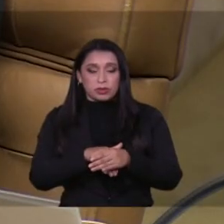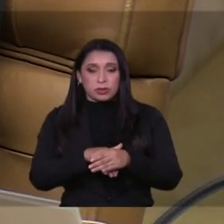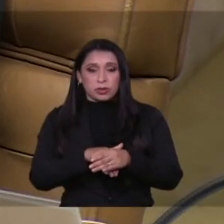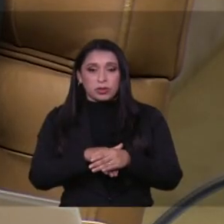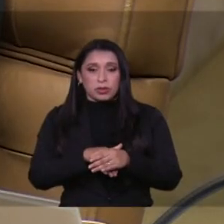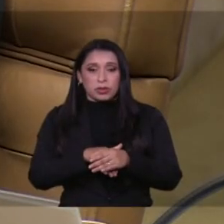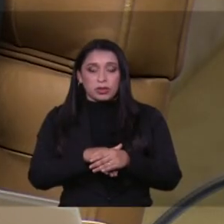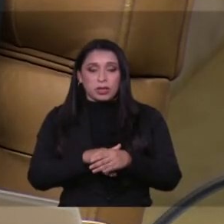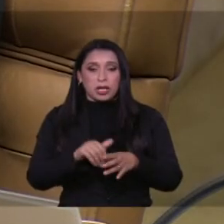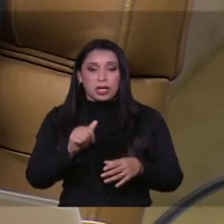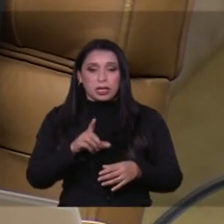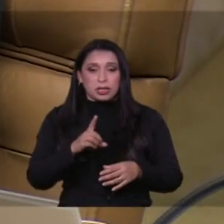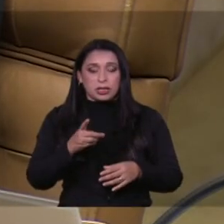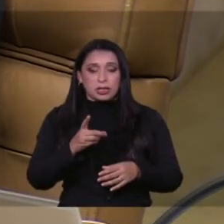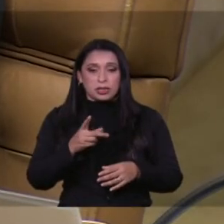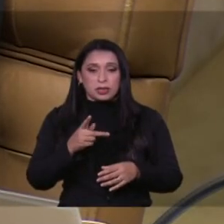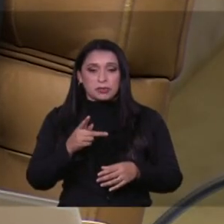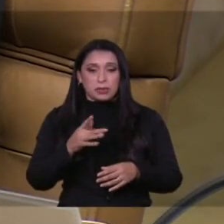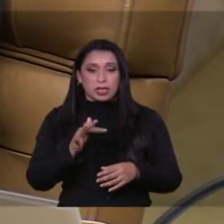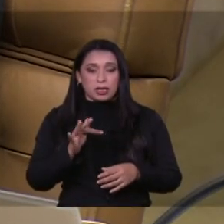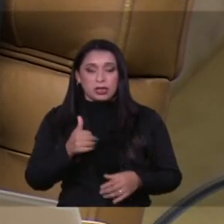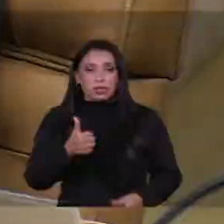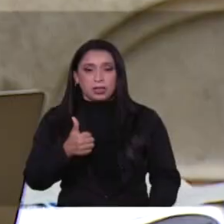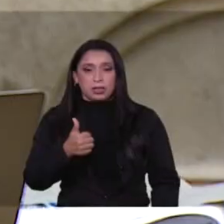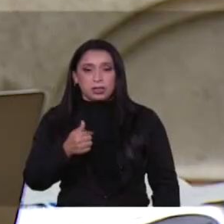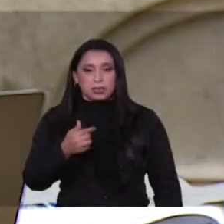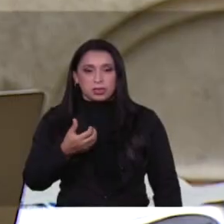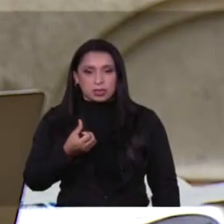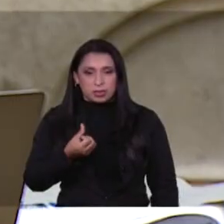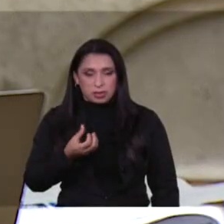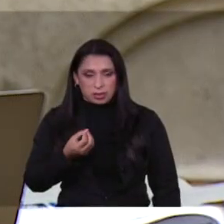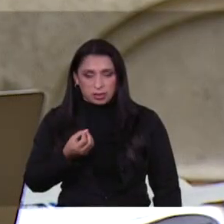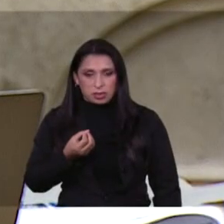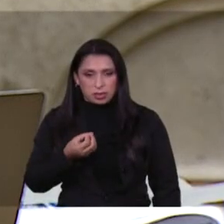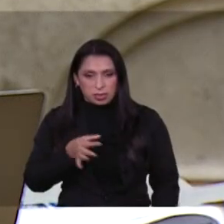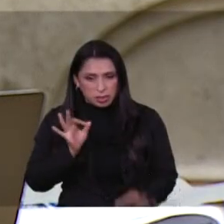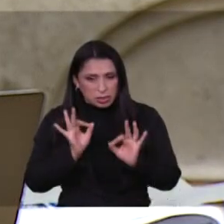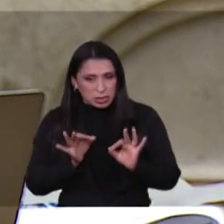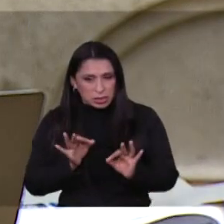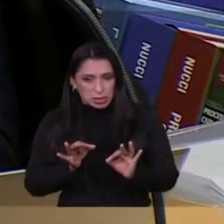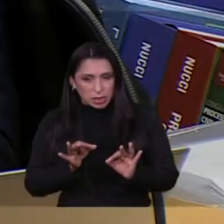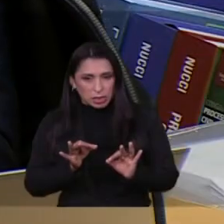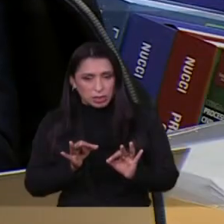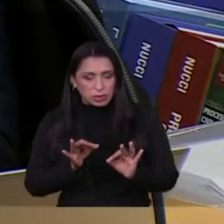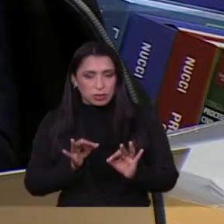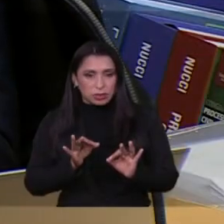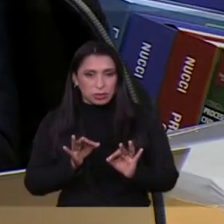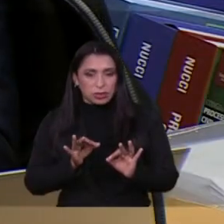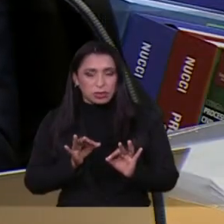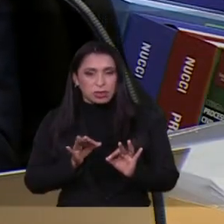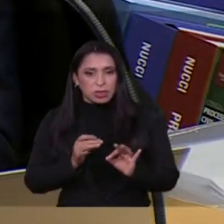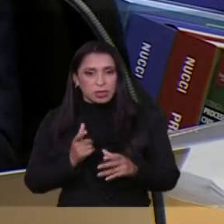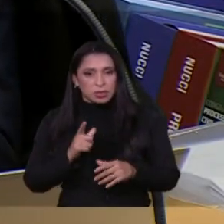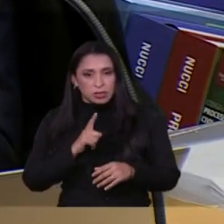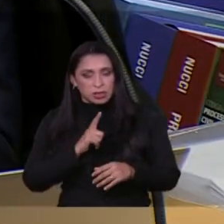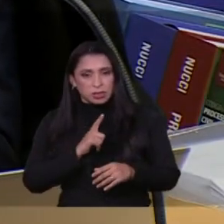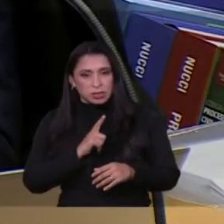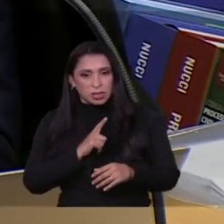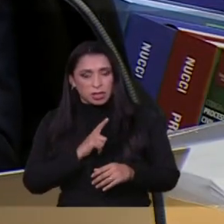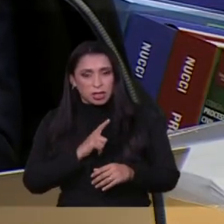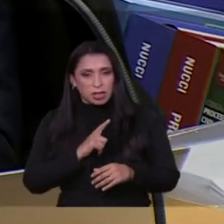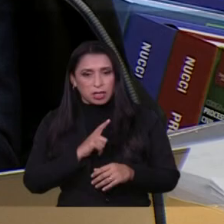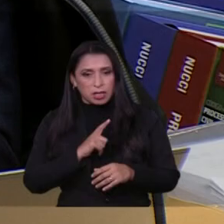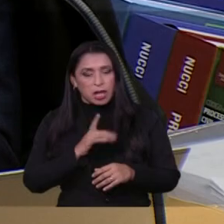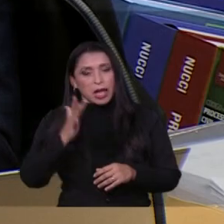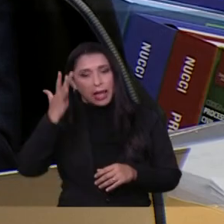a ADPF 760. Tá, já entendi. Está bem, Vossa Excelência. Está perfeitamente bem e eu fiquei na dúvida se seria já essa